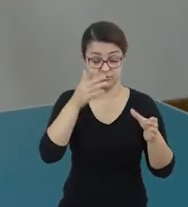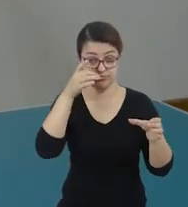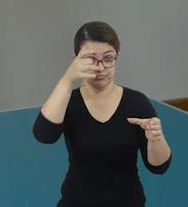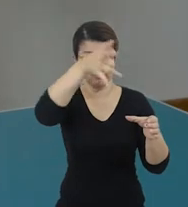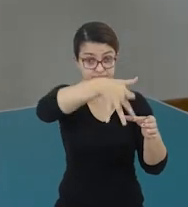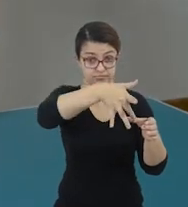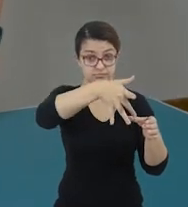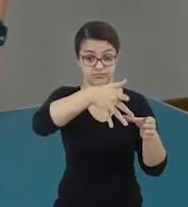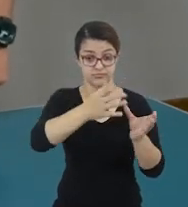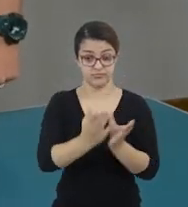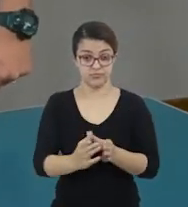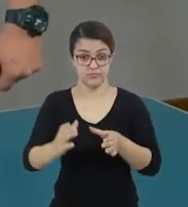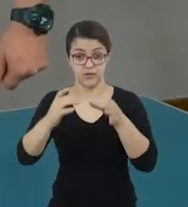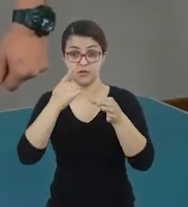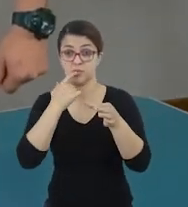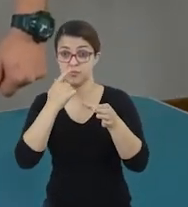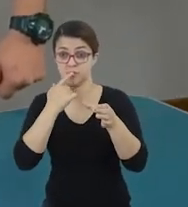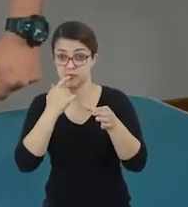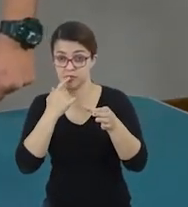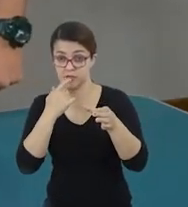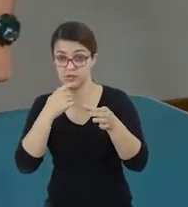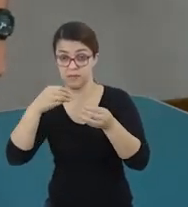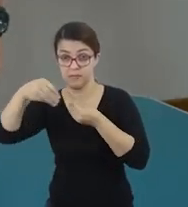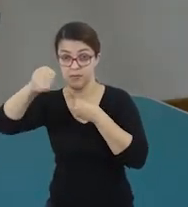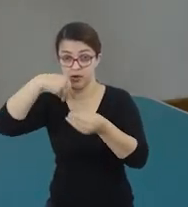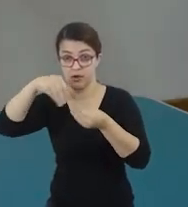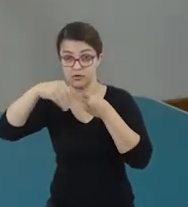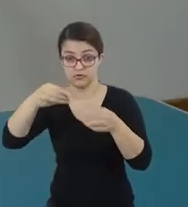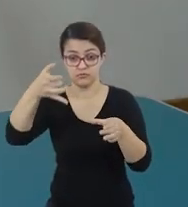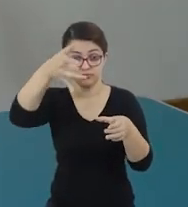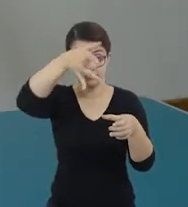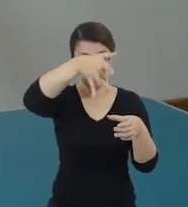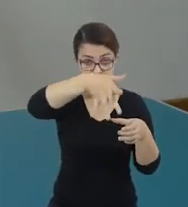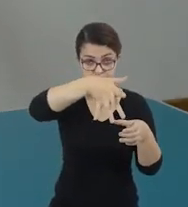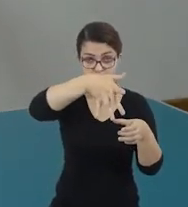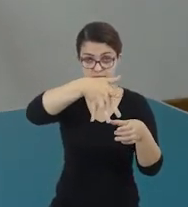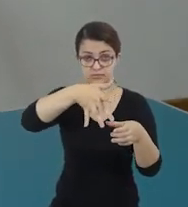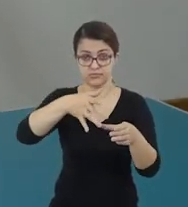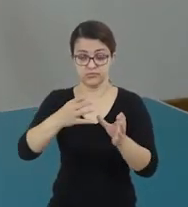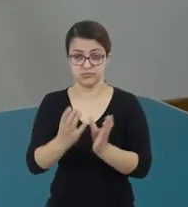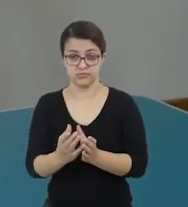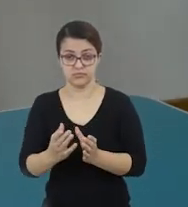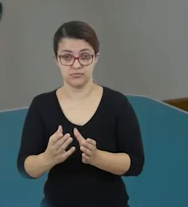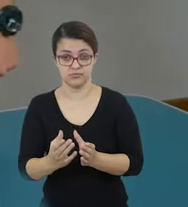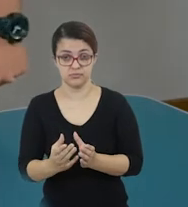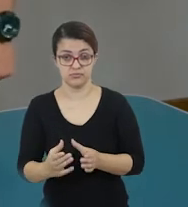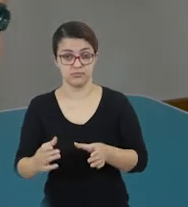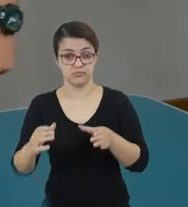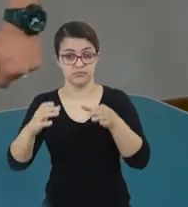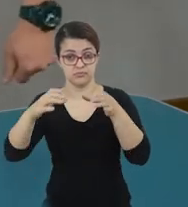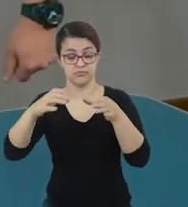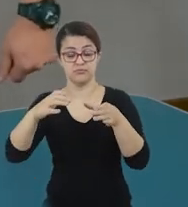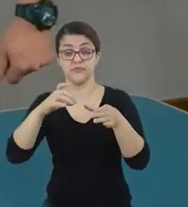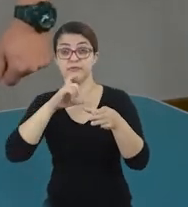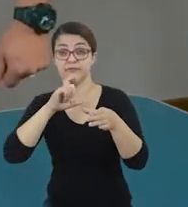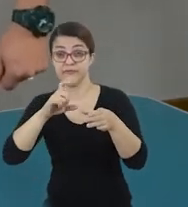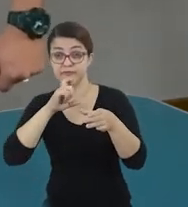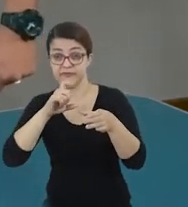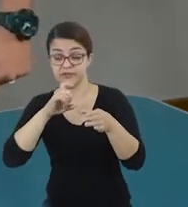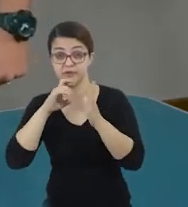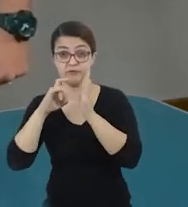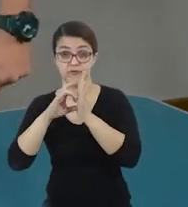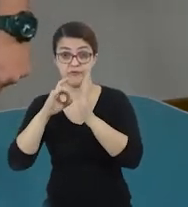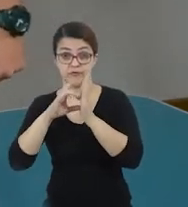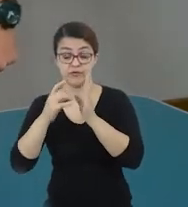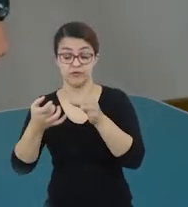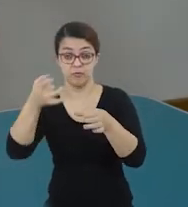papel que vai diretamente para a lata azul. Na lata vermelha, plástico. Olha lá a imagenzinha do plástico. Na lata vermelha. Na lata